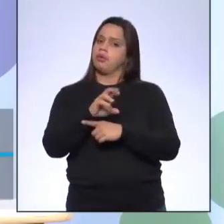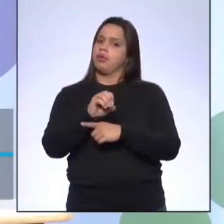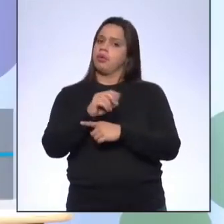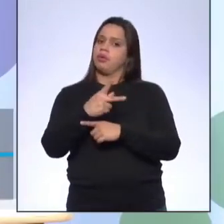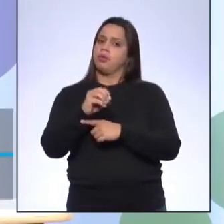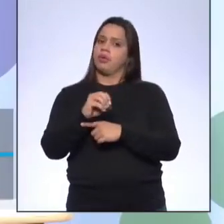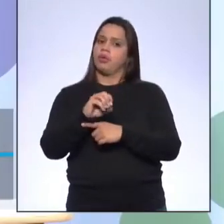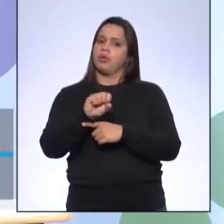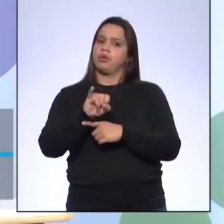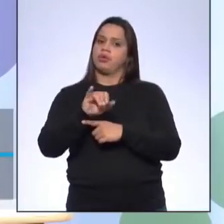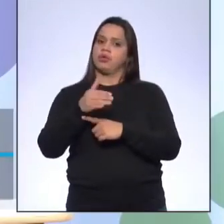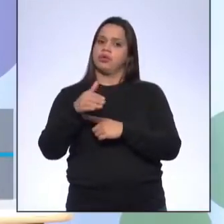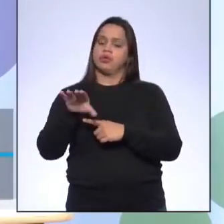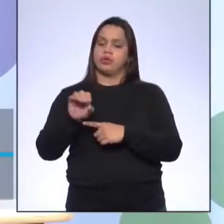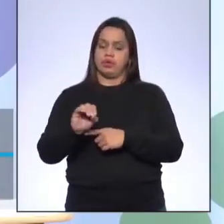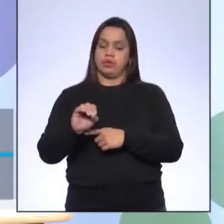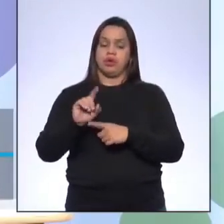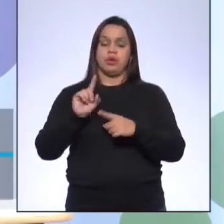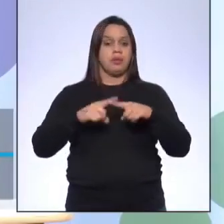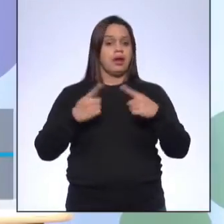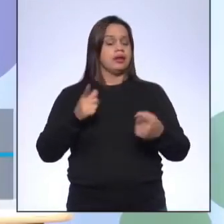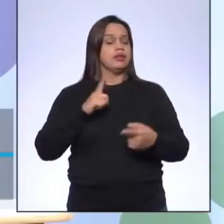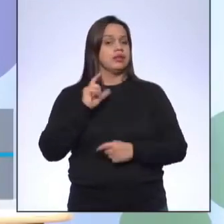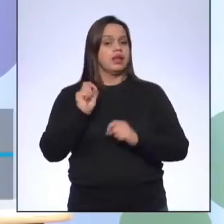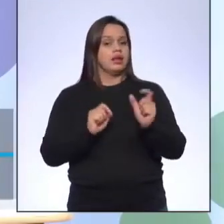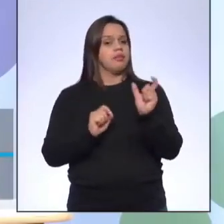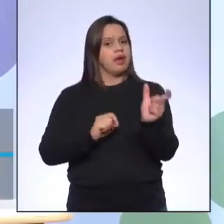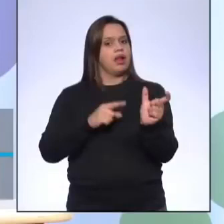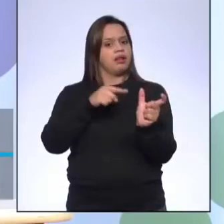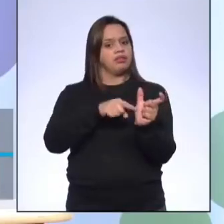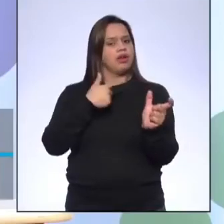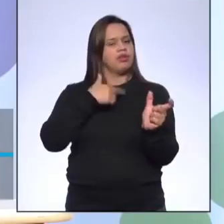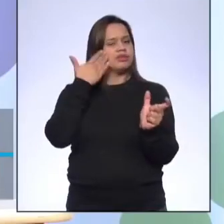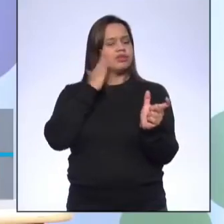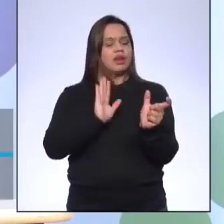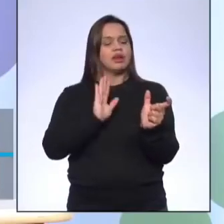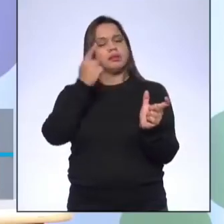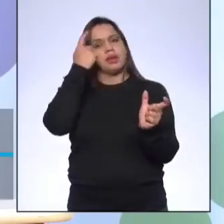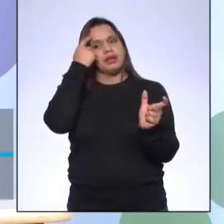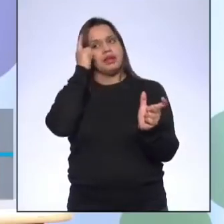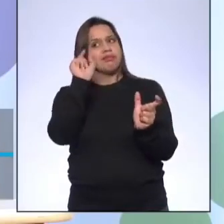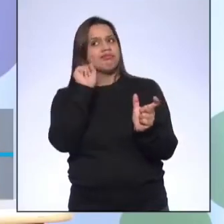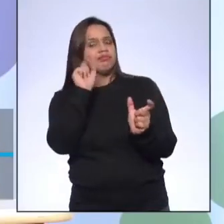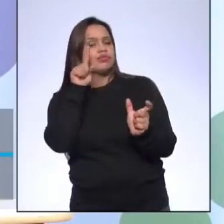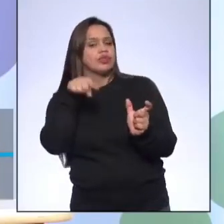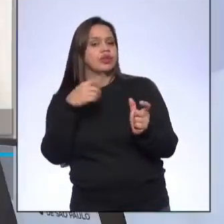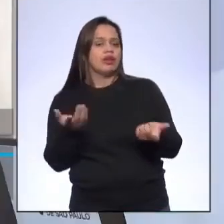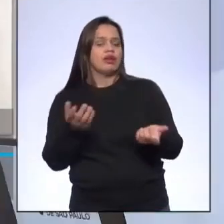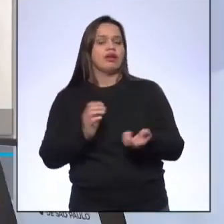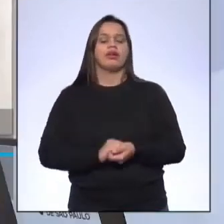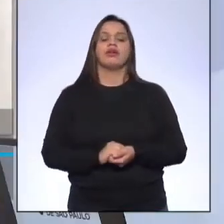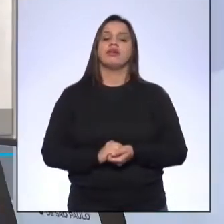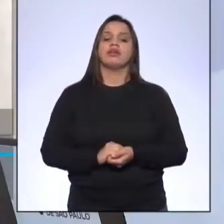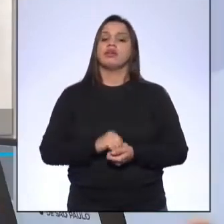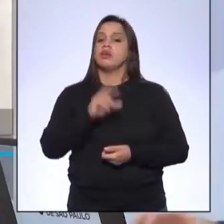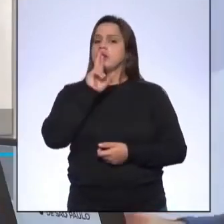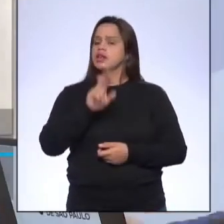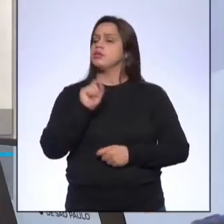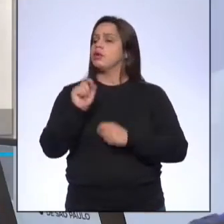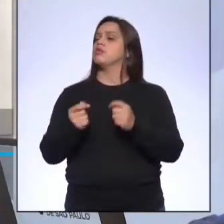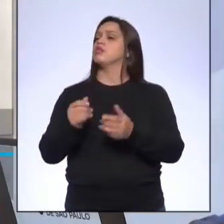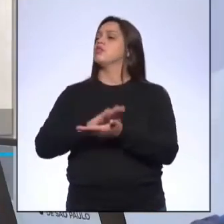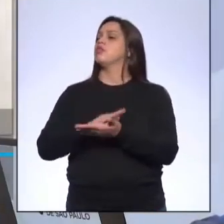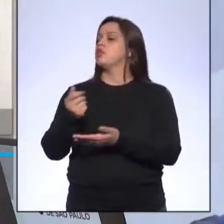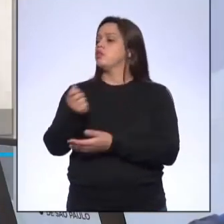cuidado aí. Mas a gente tem o along the coast. Então, se você pensar em coast, já consegue matar o significado. Já consegue matar. Então, qual foi a resposta que eles deram